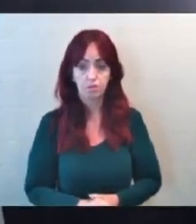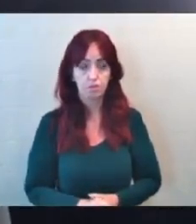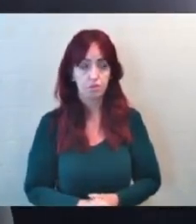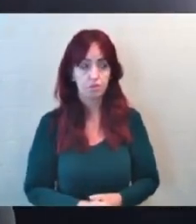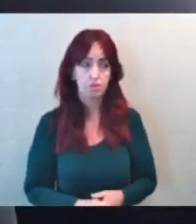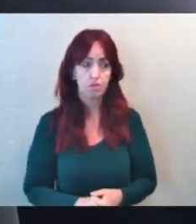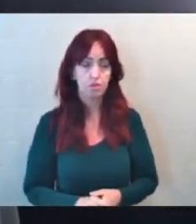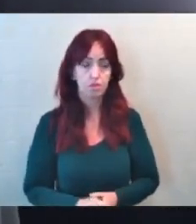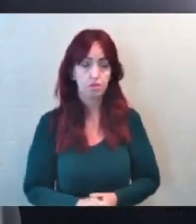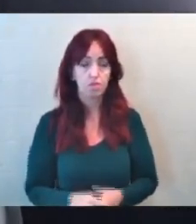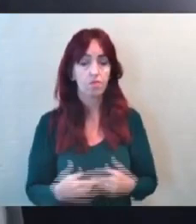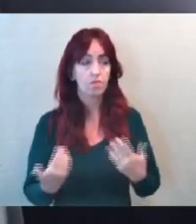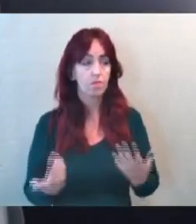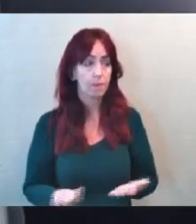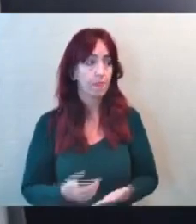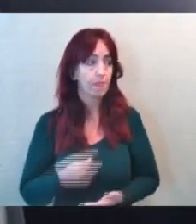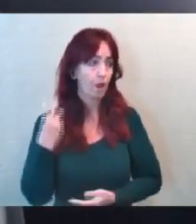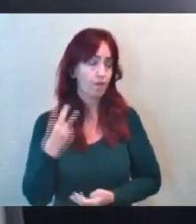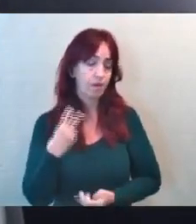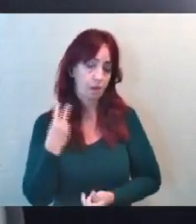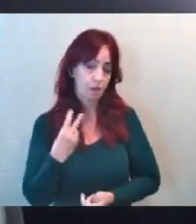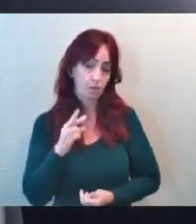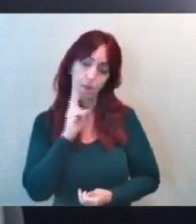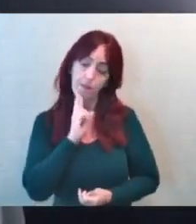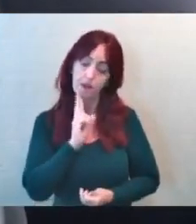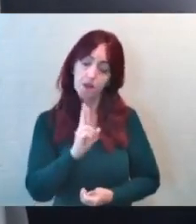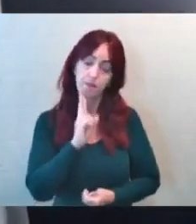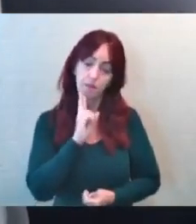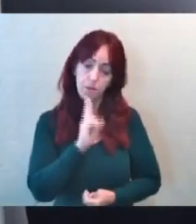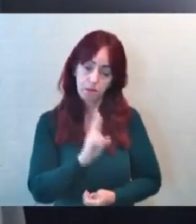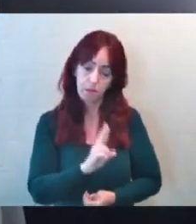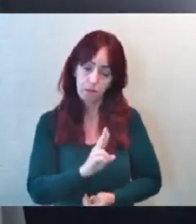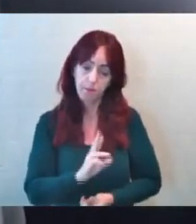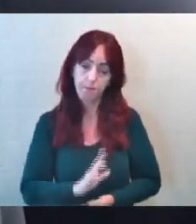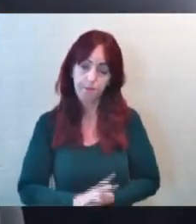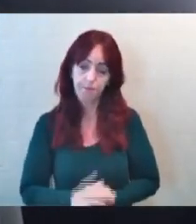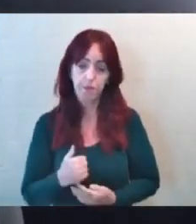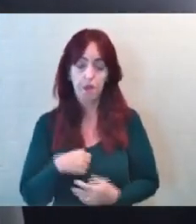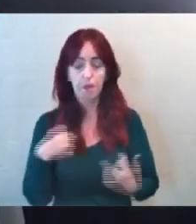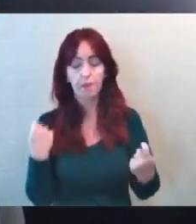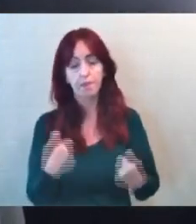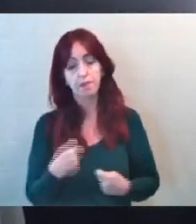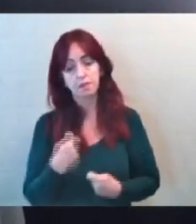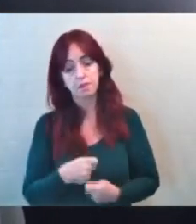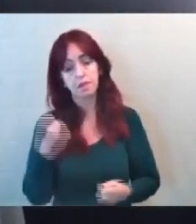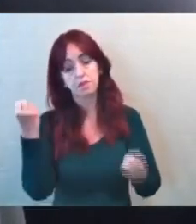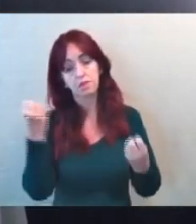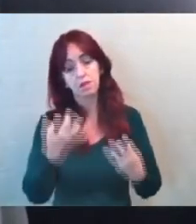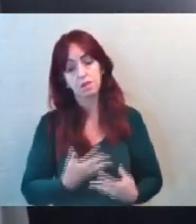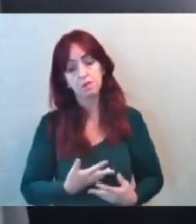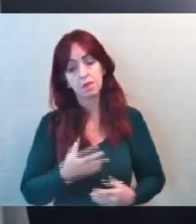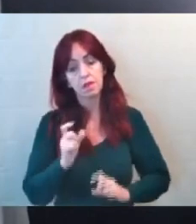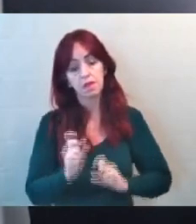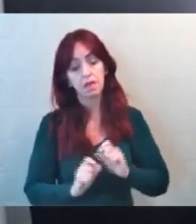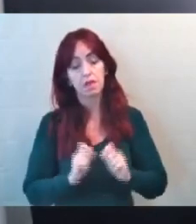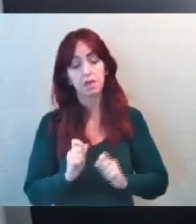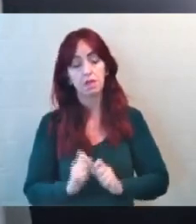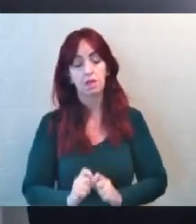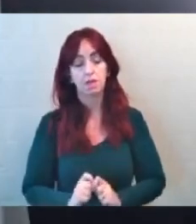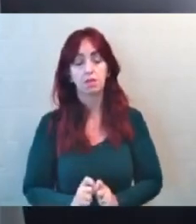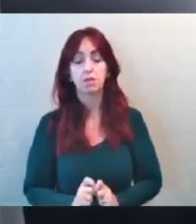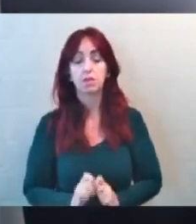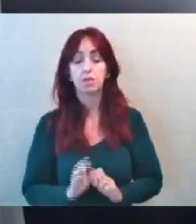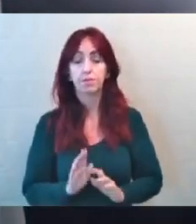Bom, vereador, para responder a sua pergunta, eu preciso explicar que